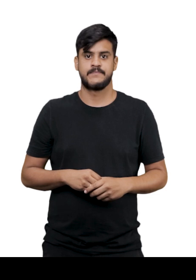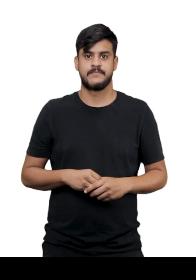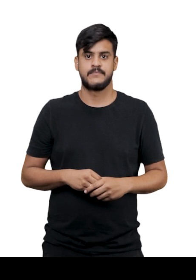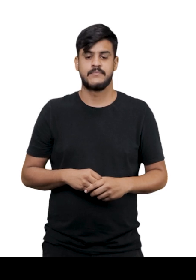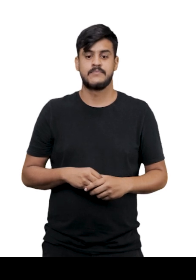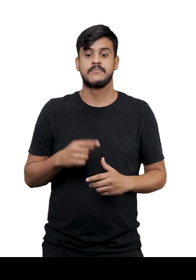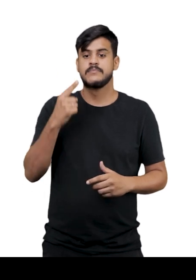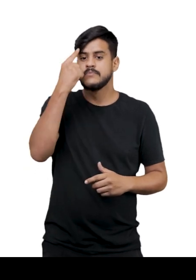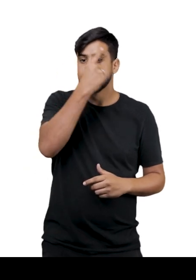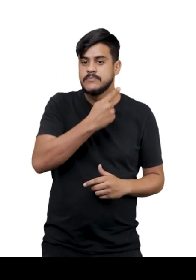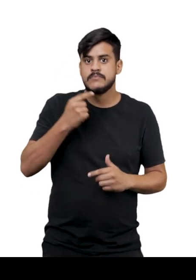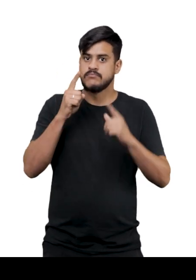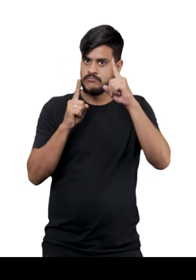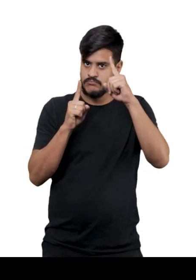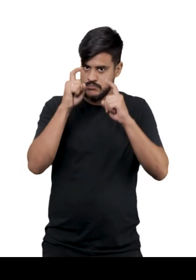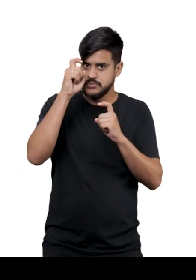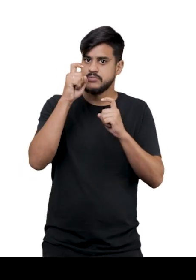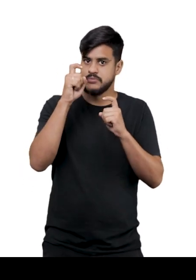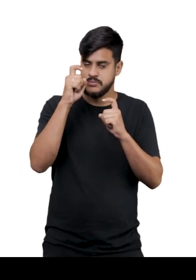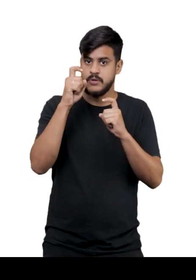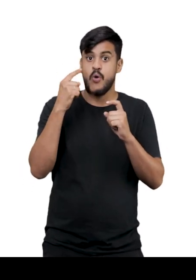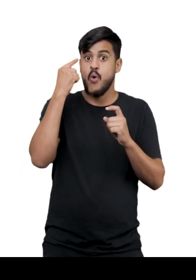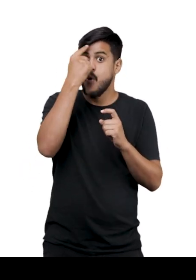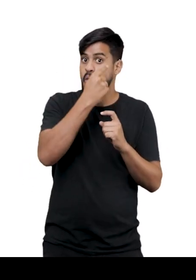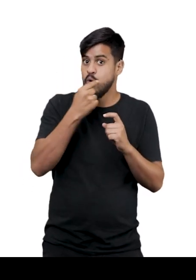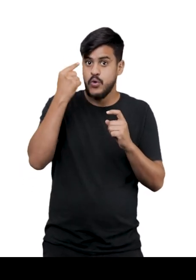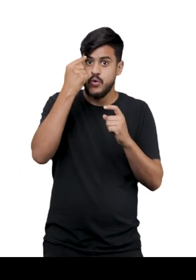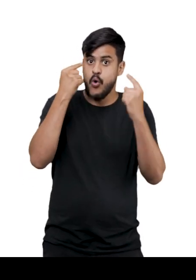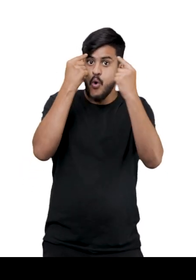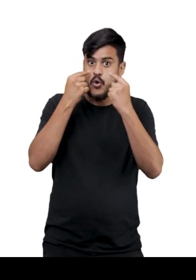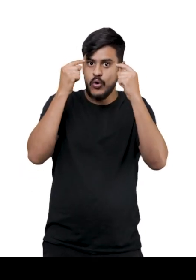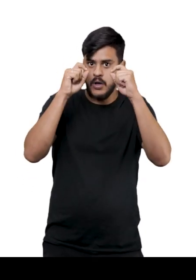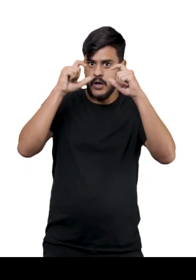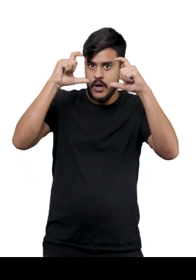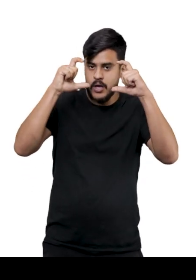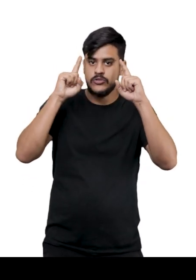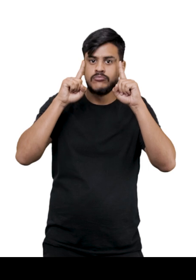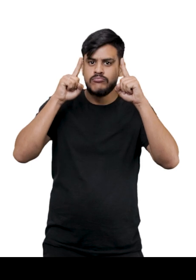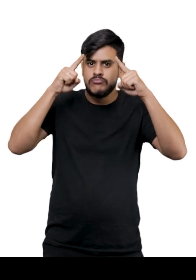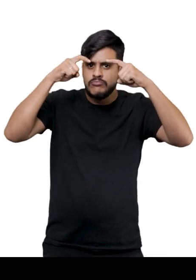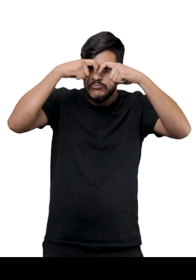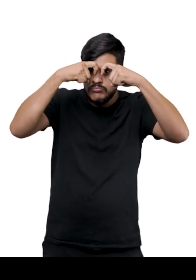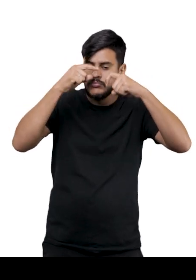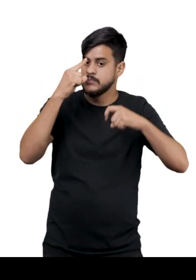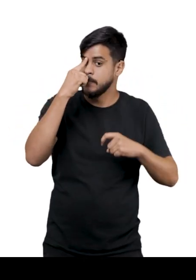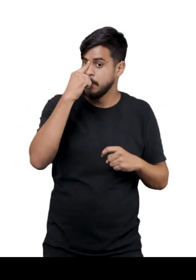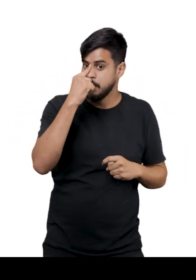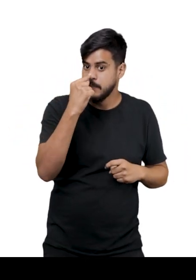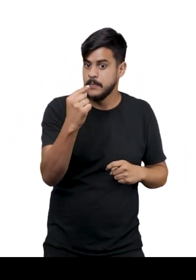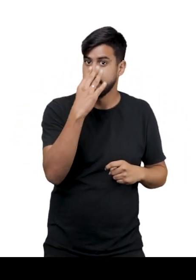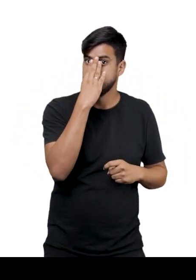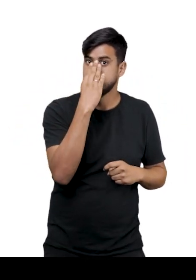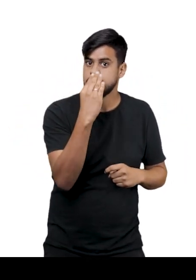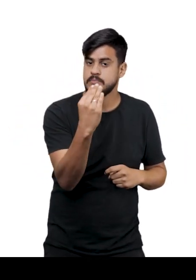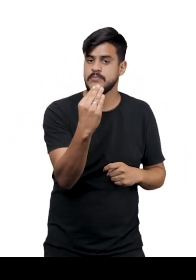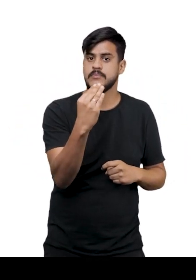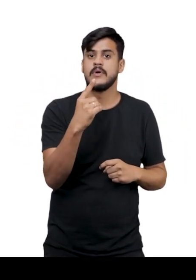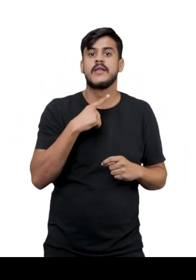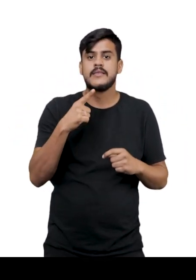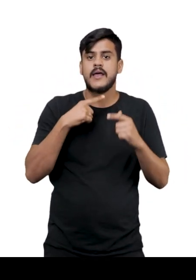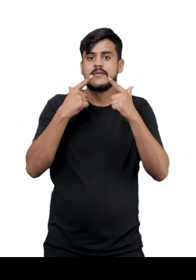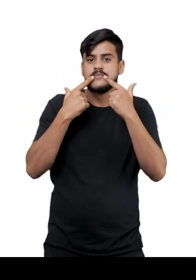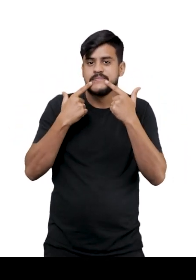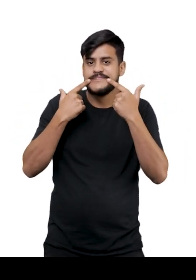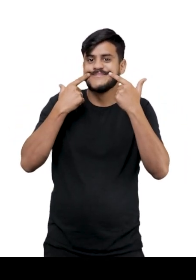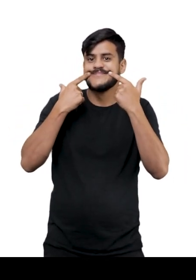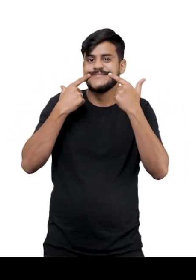disco bem próximo ao ventre. Ela possui feições expressivas. Tem olhos grandes, sobrancelhas arqueadas,